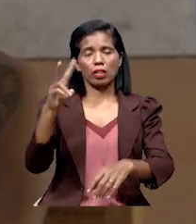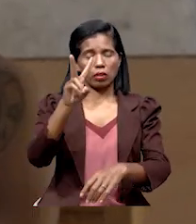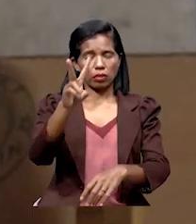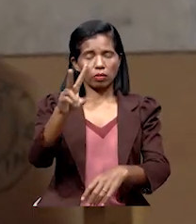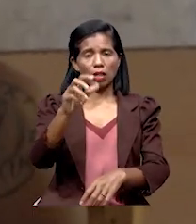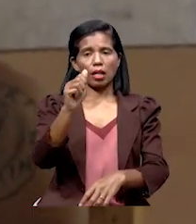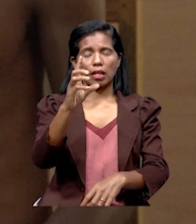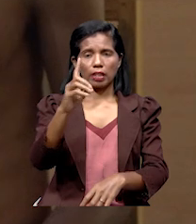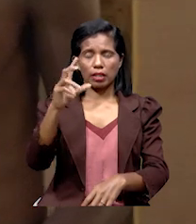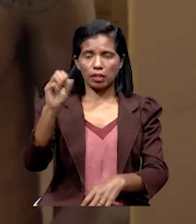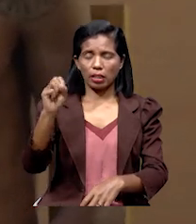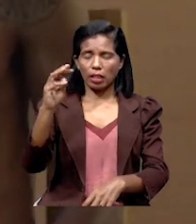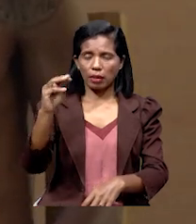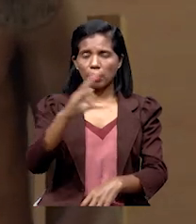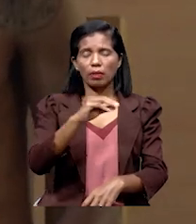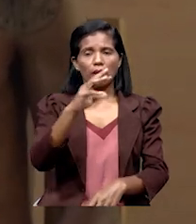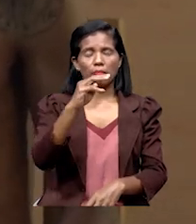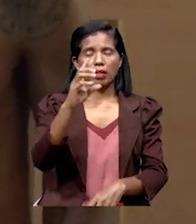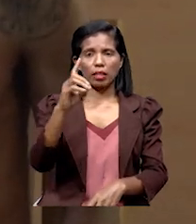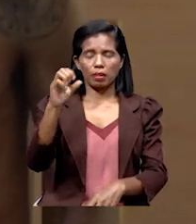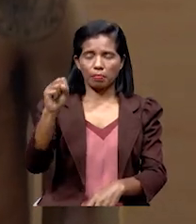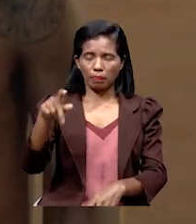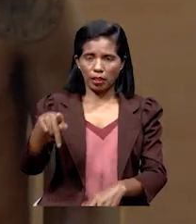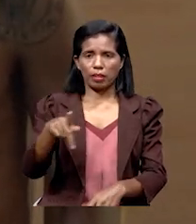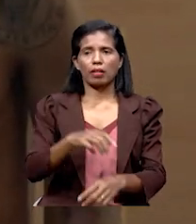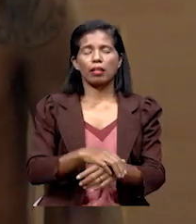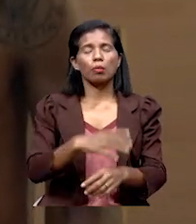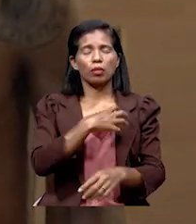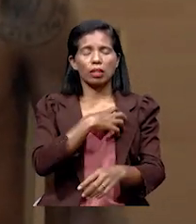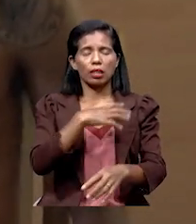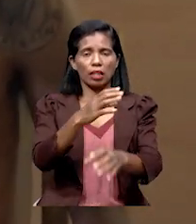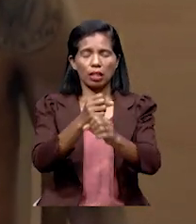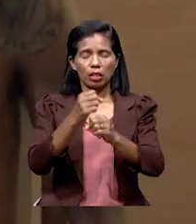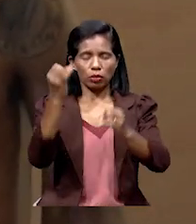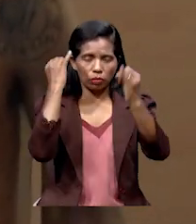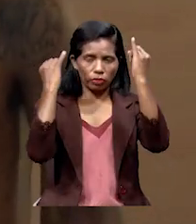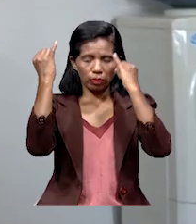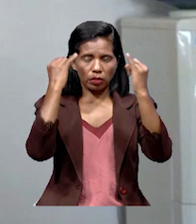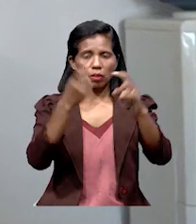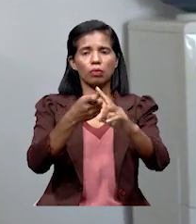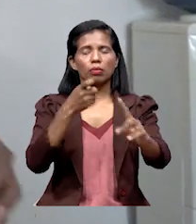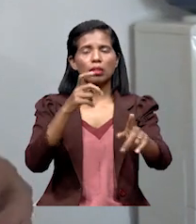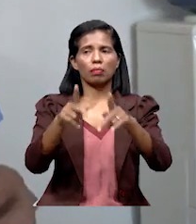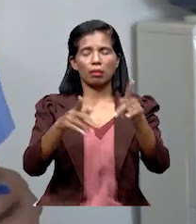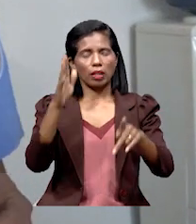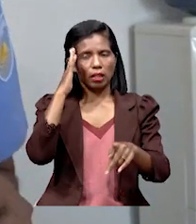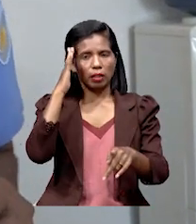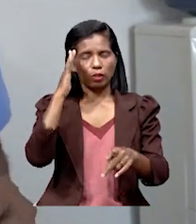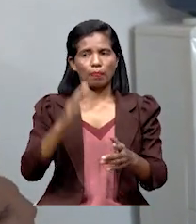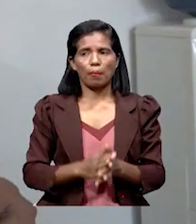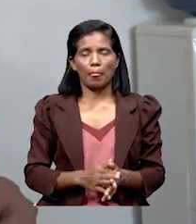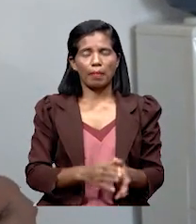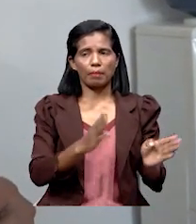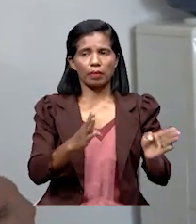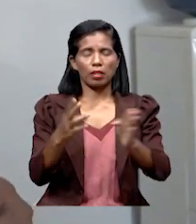no MSP. Penitele captura suspeito na rua, né, baseada em informação, o se sassem balão. Progressionia, nessa antes, a gente tem